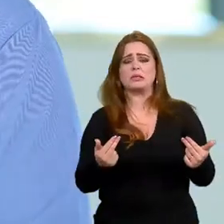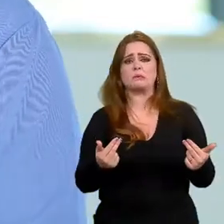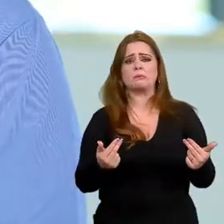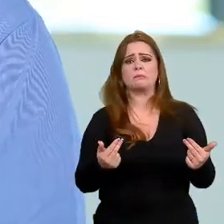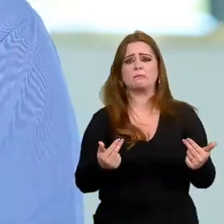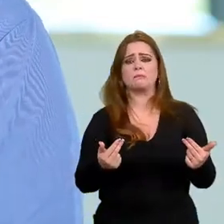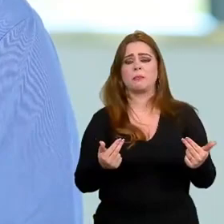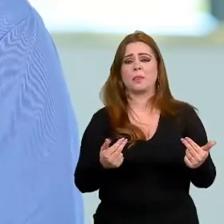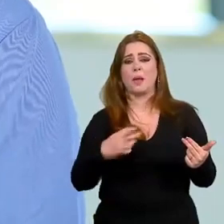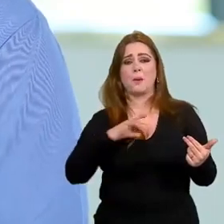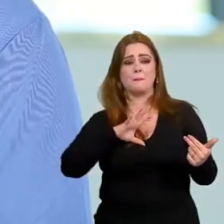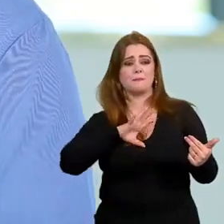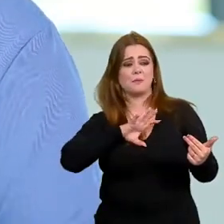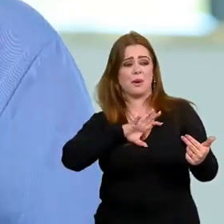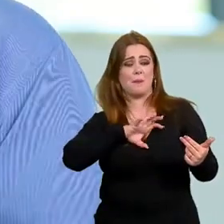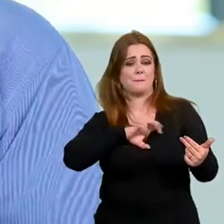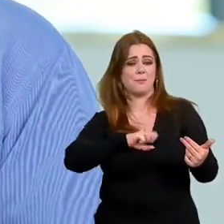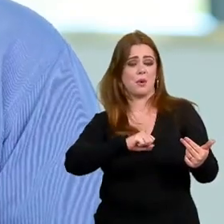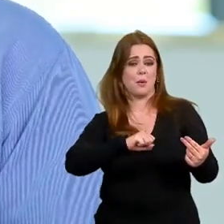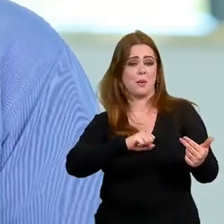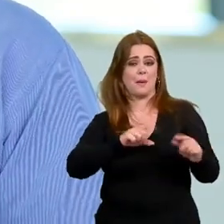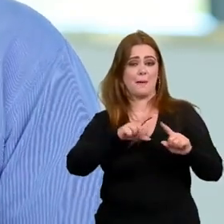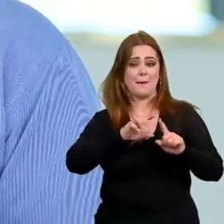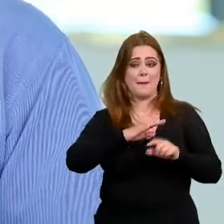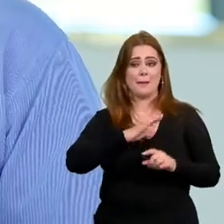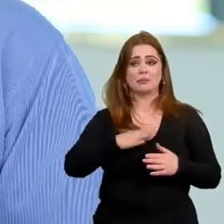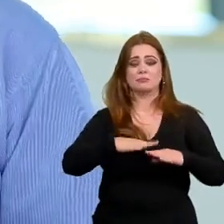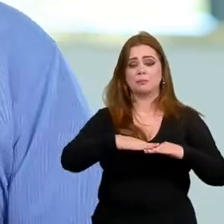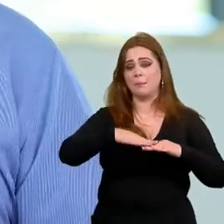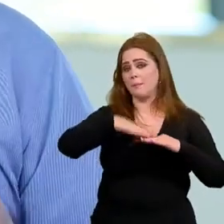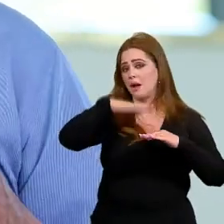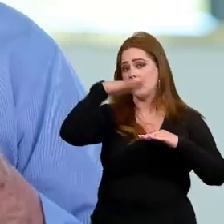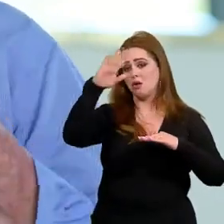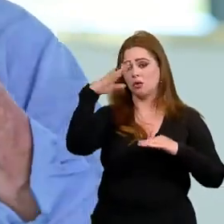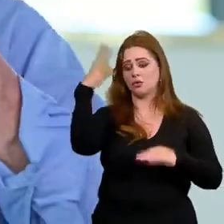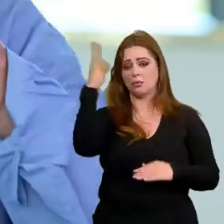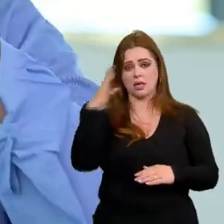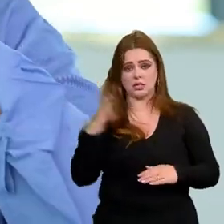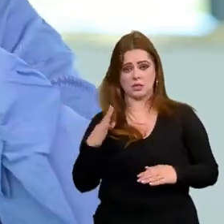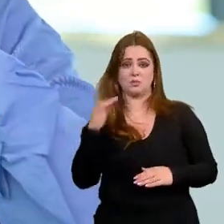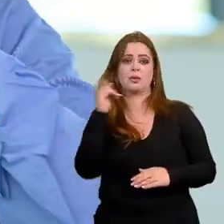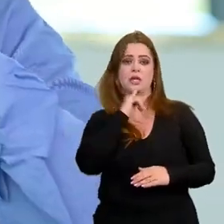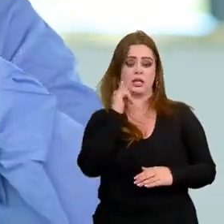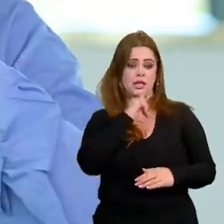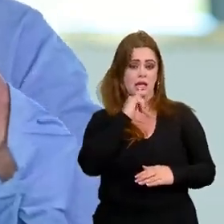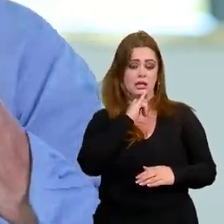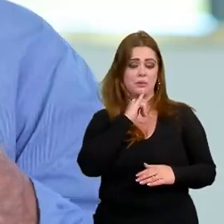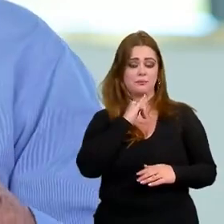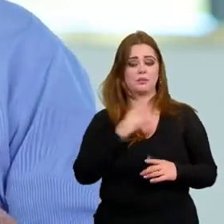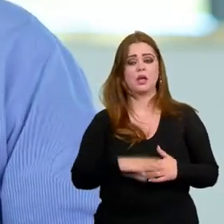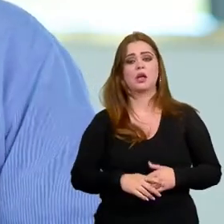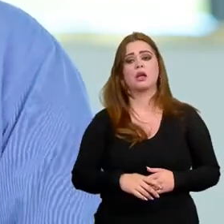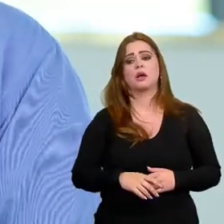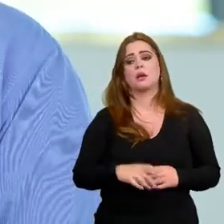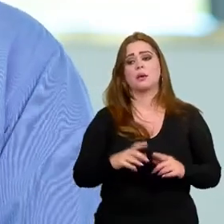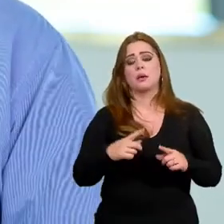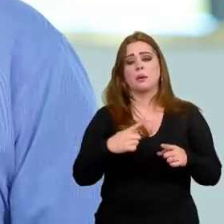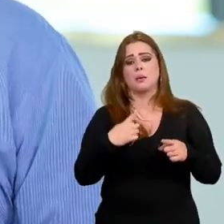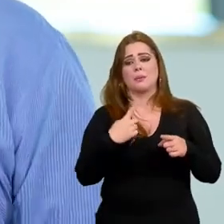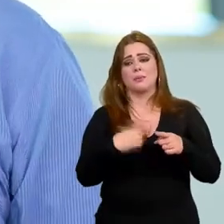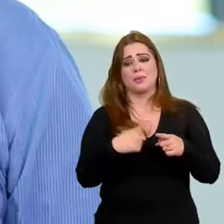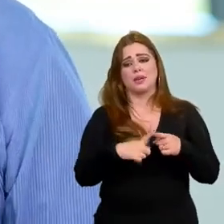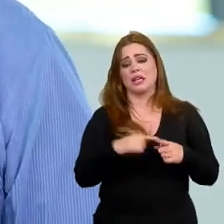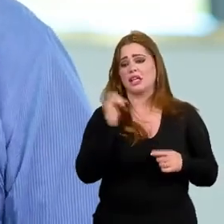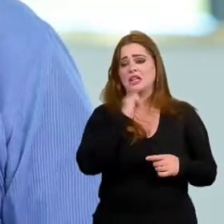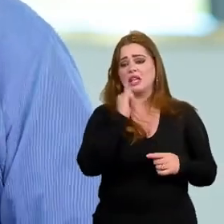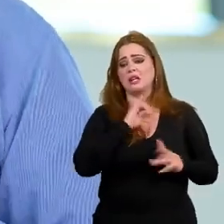do Brasil pela Itália do que dos italianos por nós. Uhum. Eu fiquei pensando, o presidente Mattarella já tem 77, 78 anos, ele